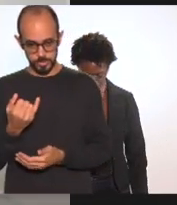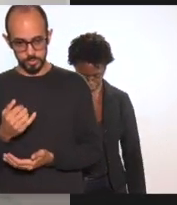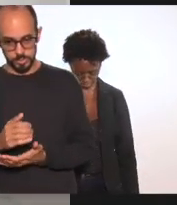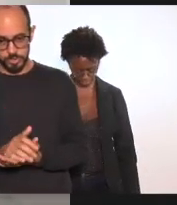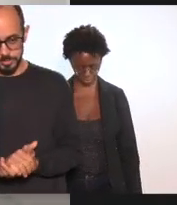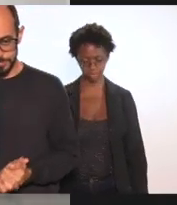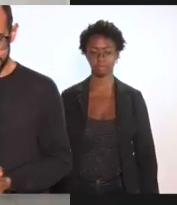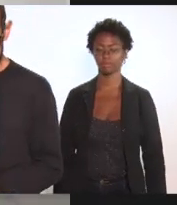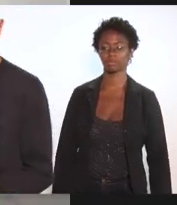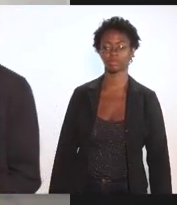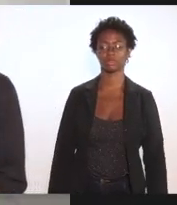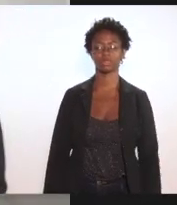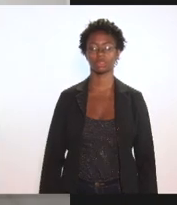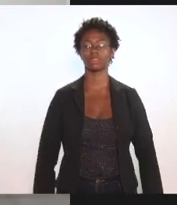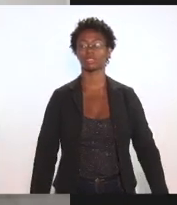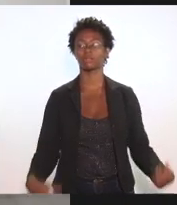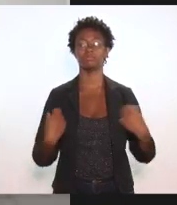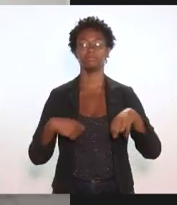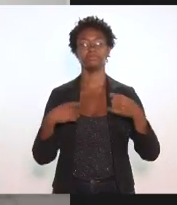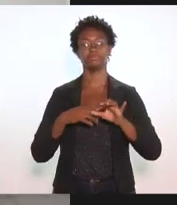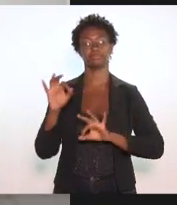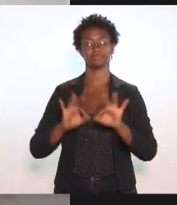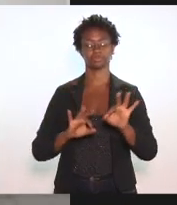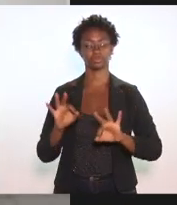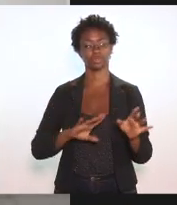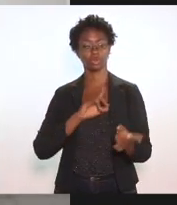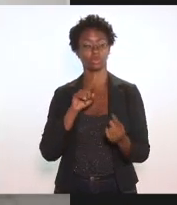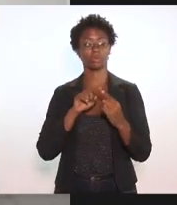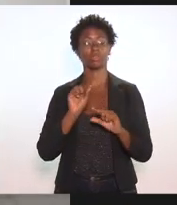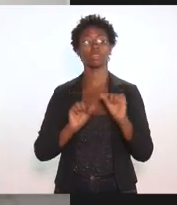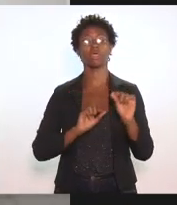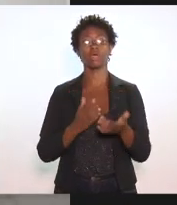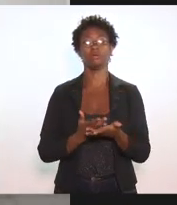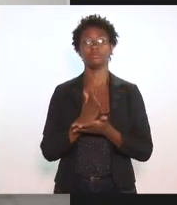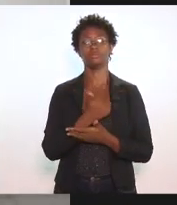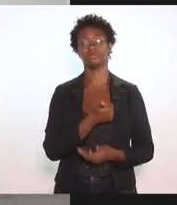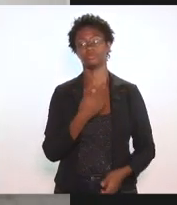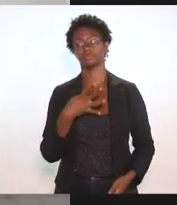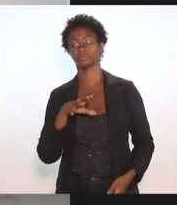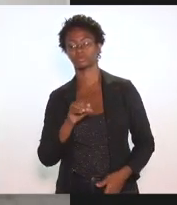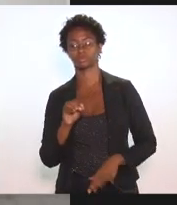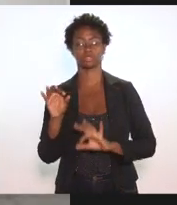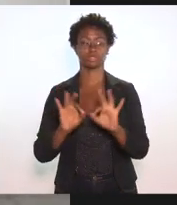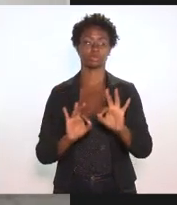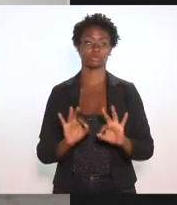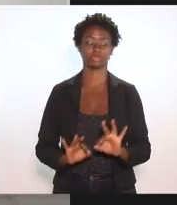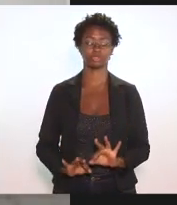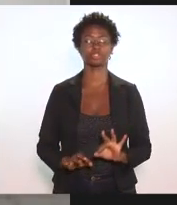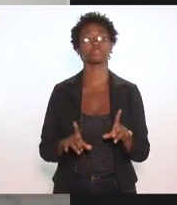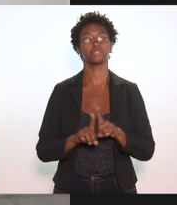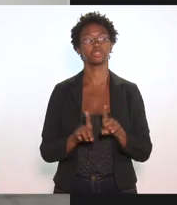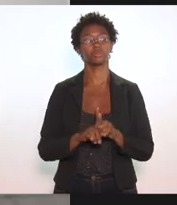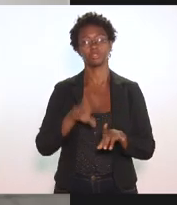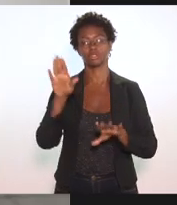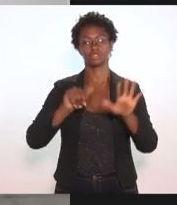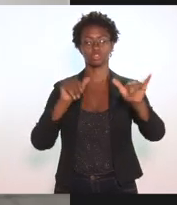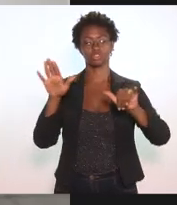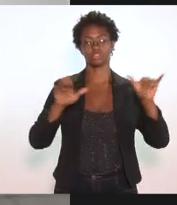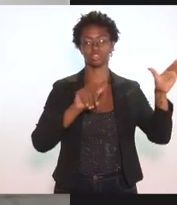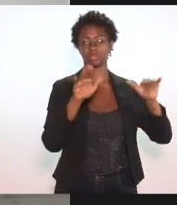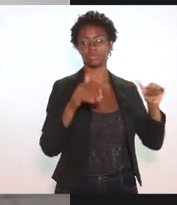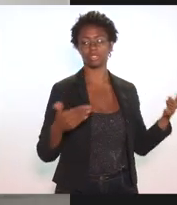primeiro momento, o objetivo, na verdade, é aprovar 140 projetos e a chamada pública